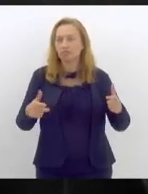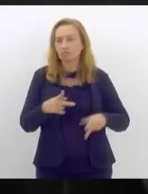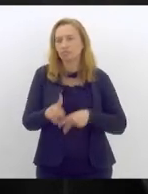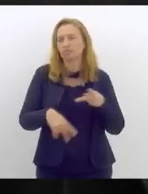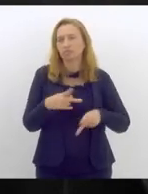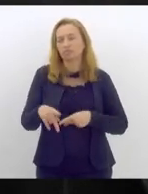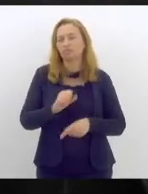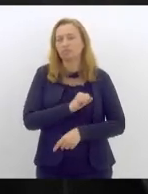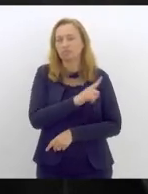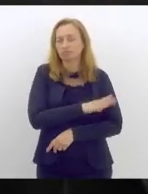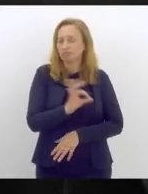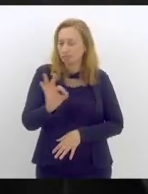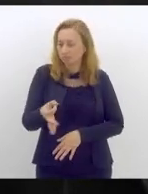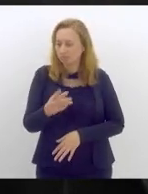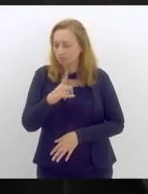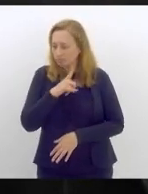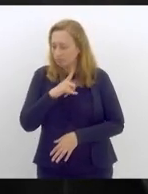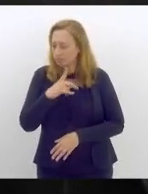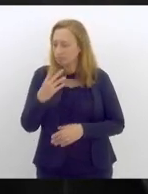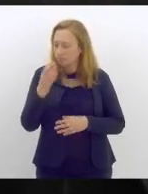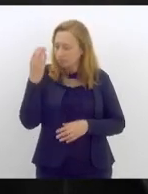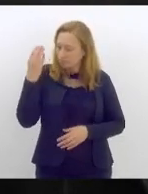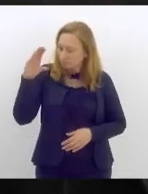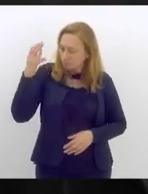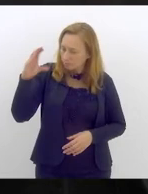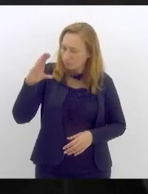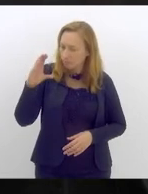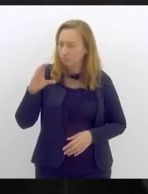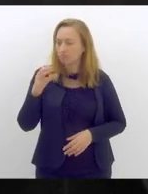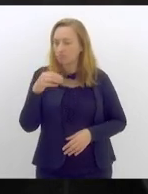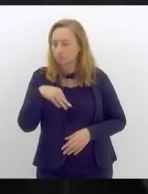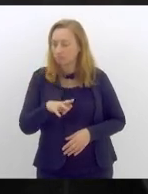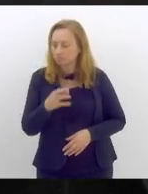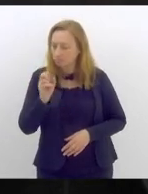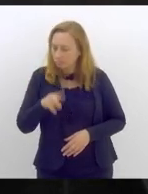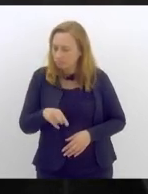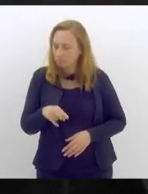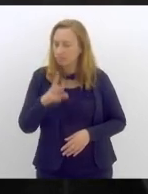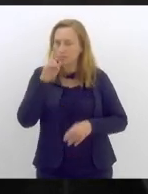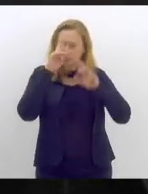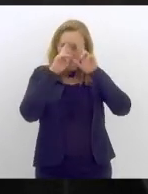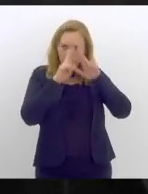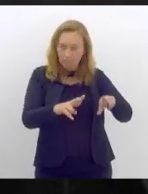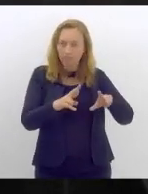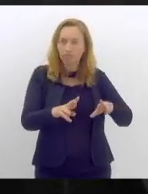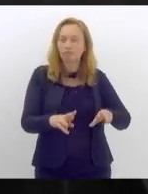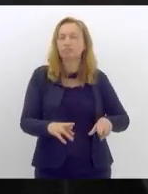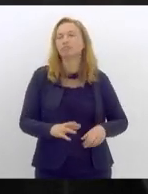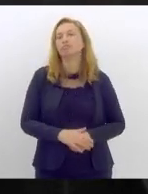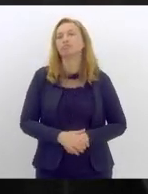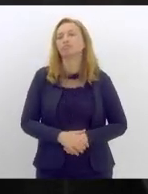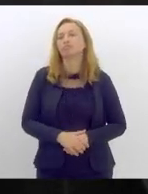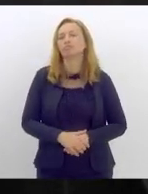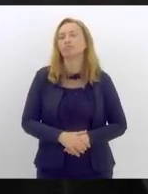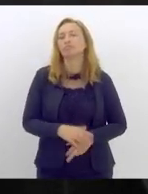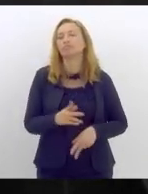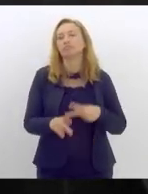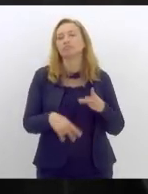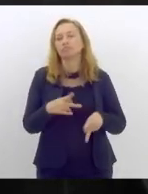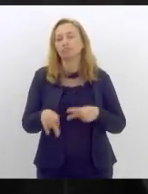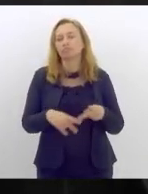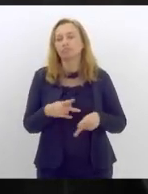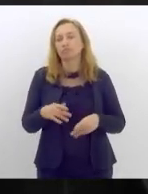certeza disso e o povo de Niterói o povo de Maricá merecem respeito como de resto as populações